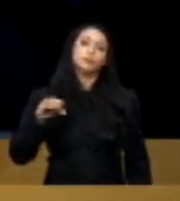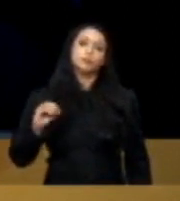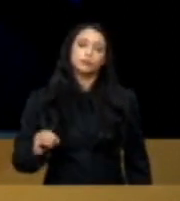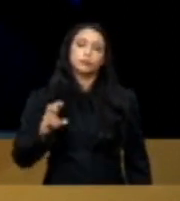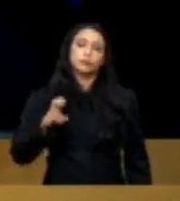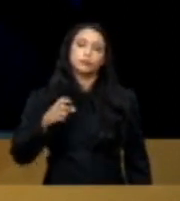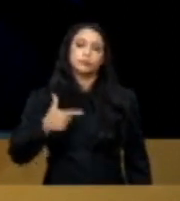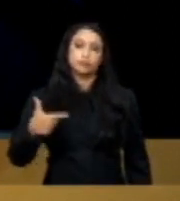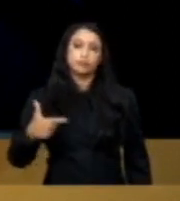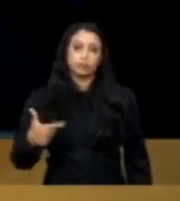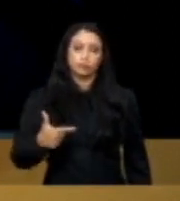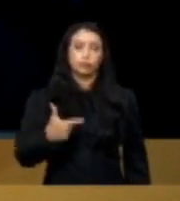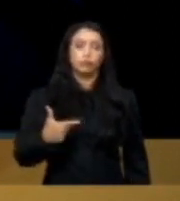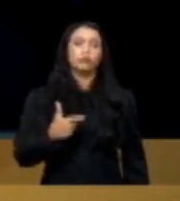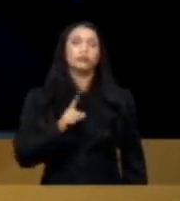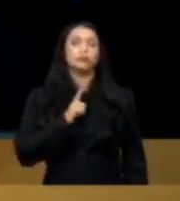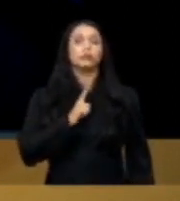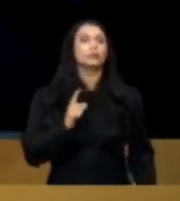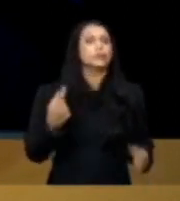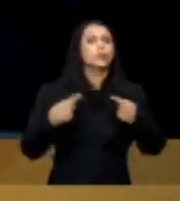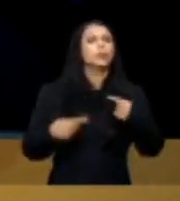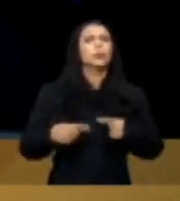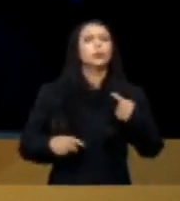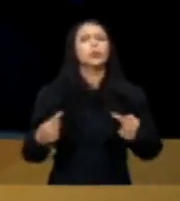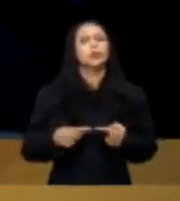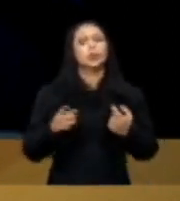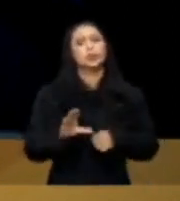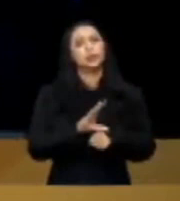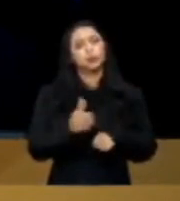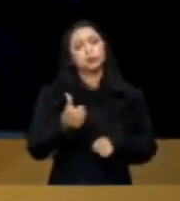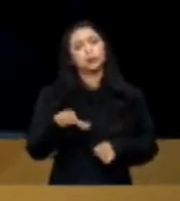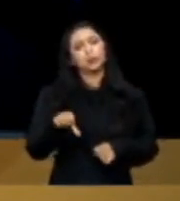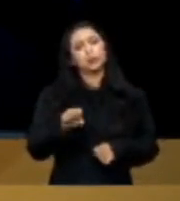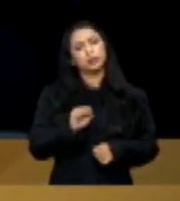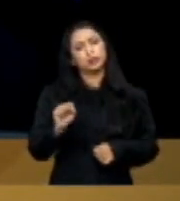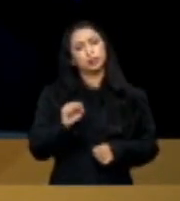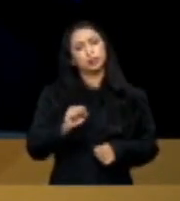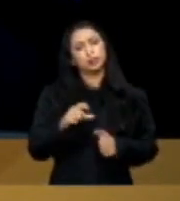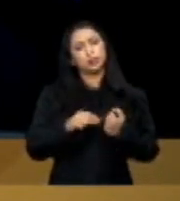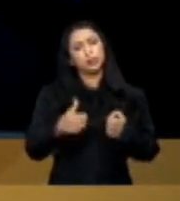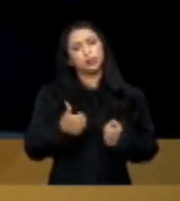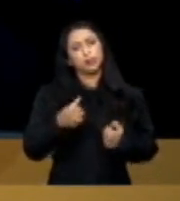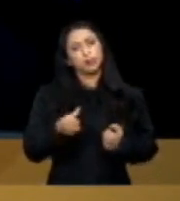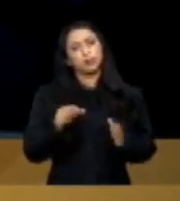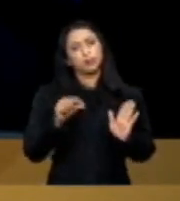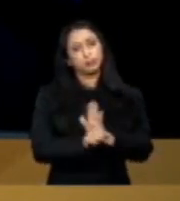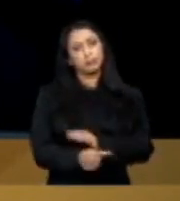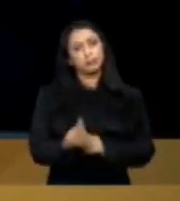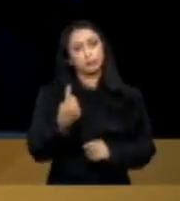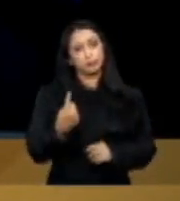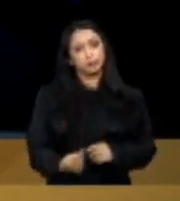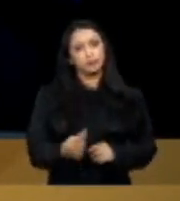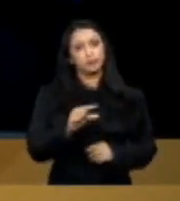1.070.522, interposto pela União, discute-se a recepção ou não pela Constituição de 88, do artigo 16, parágrafo 1º, a linha C e